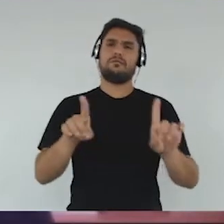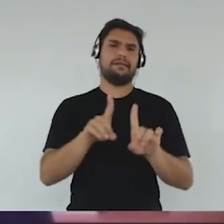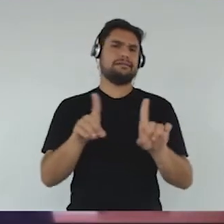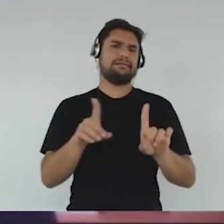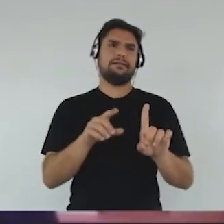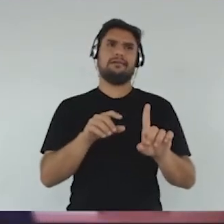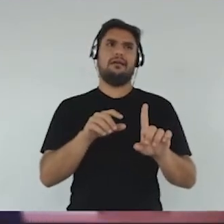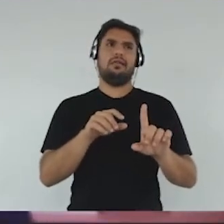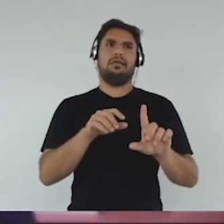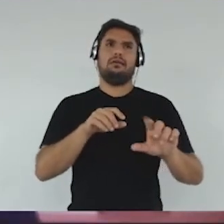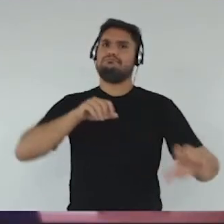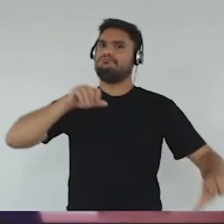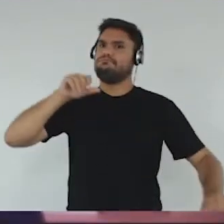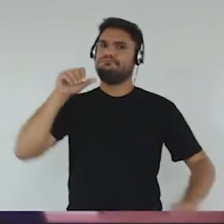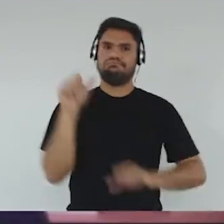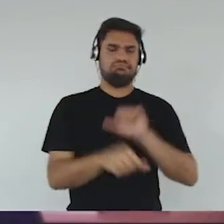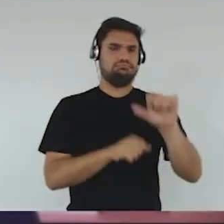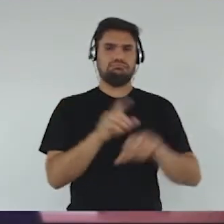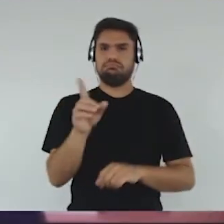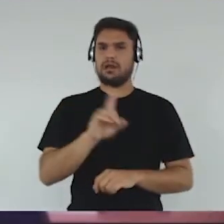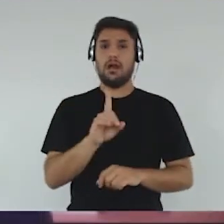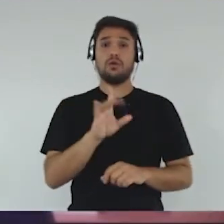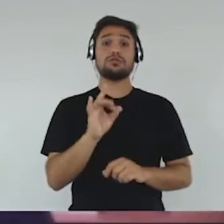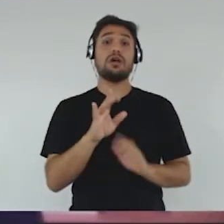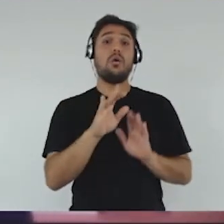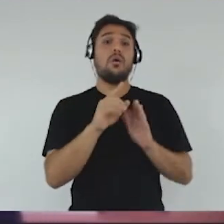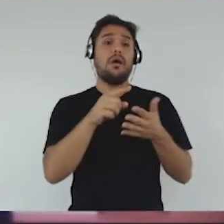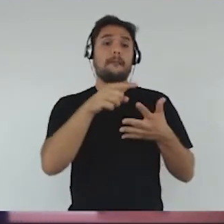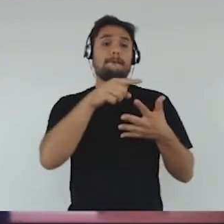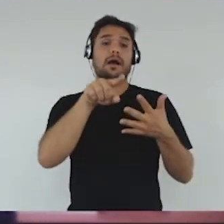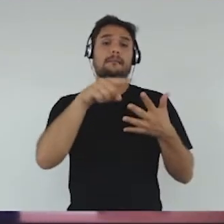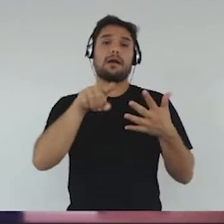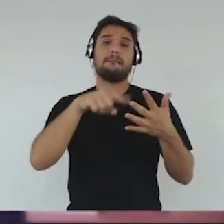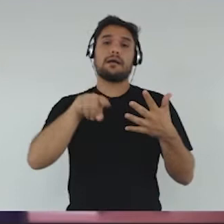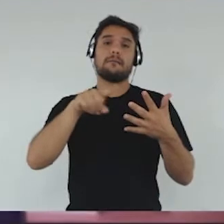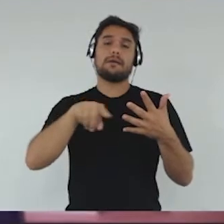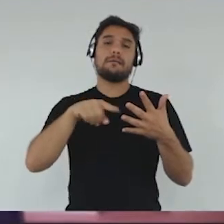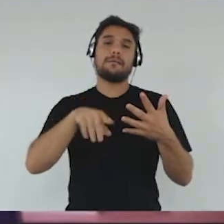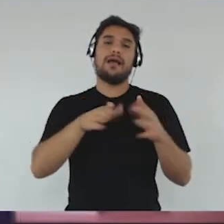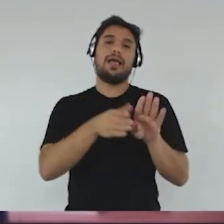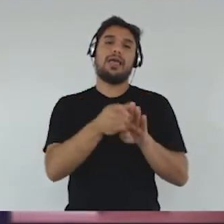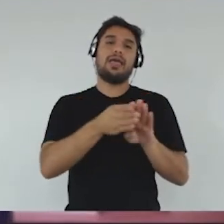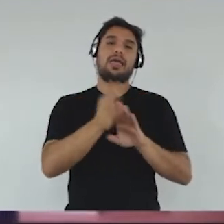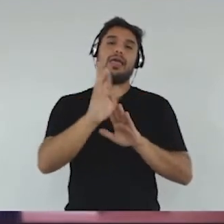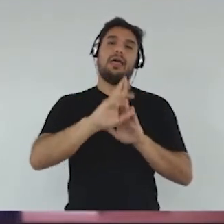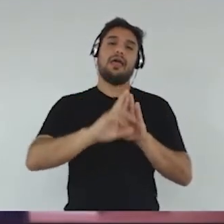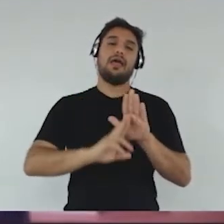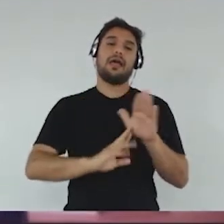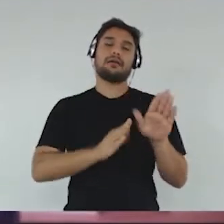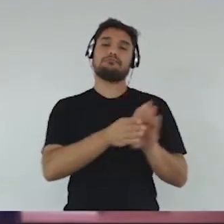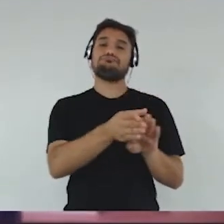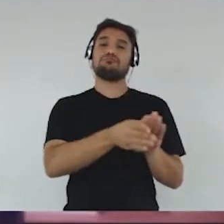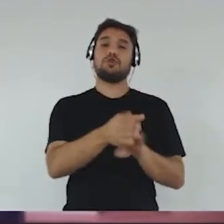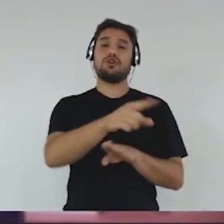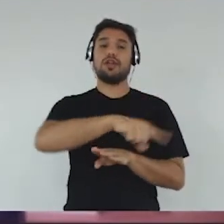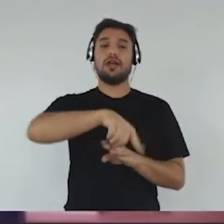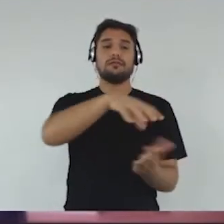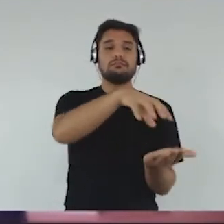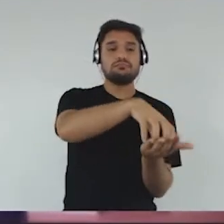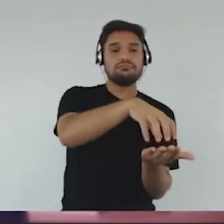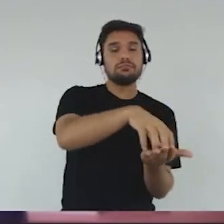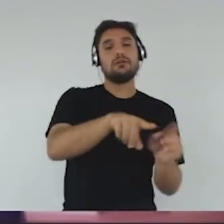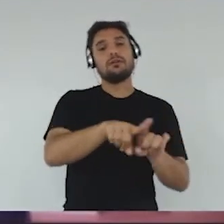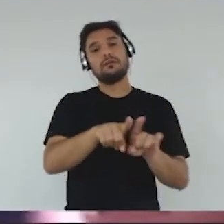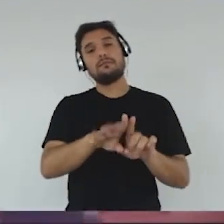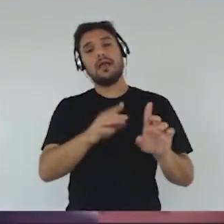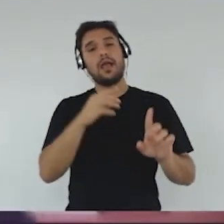reinventar a roda. São protocolos, são checklists, são diretrizes que orientam os tribunais e as partes e